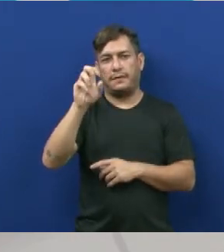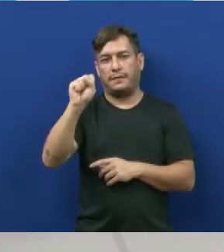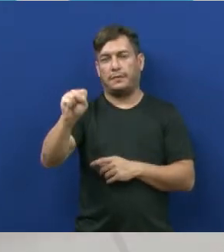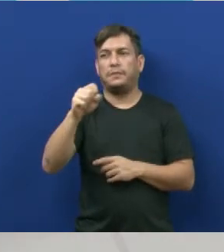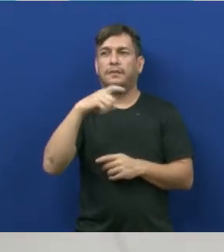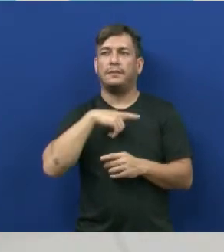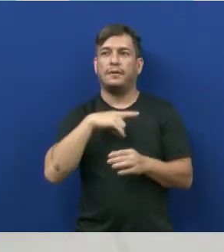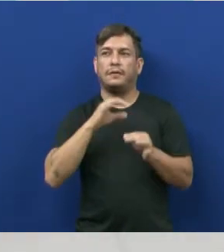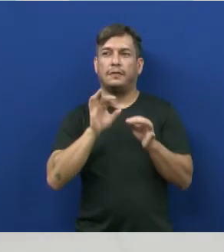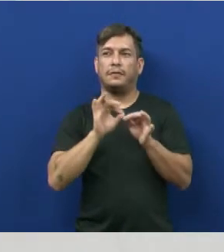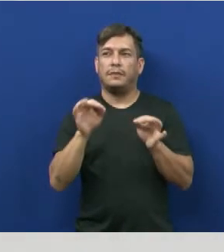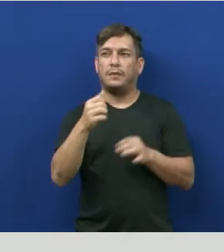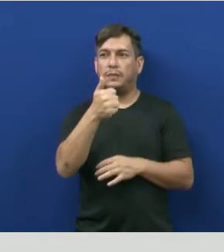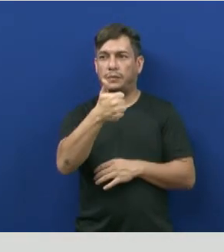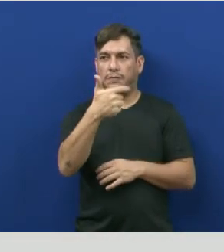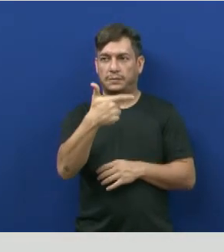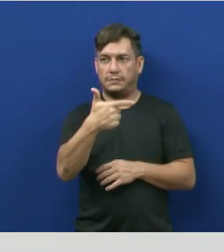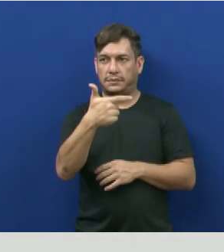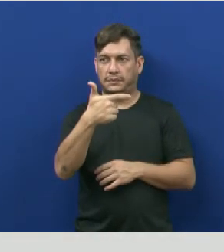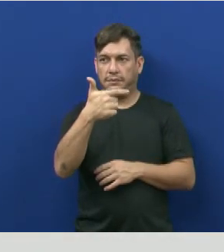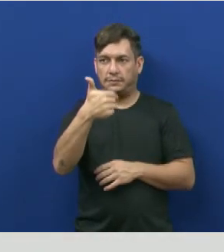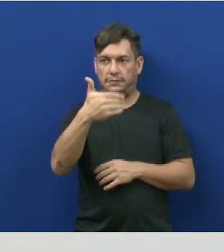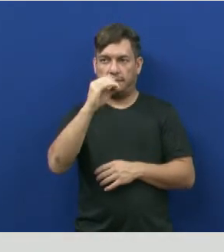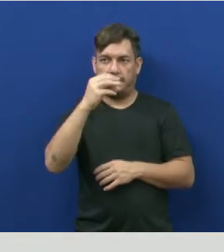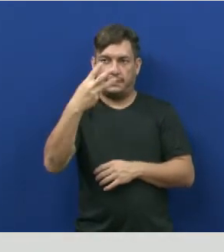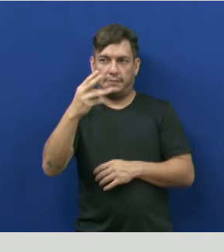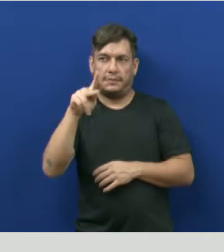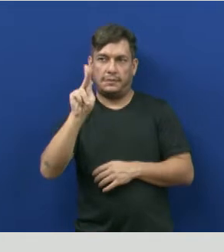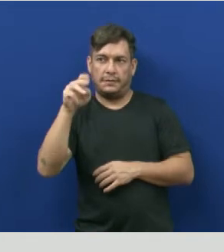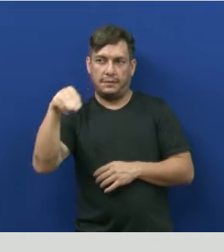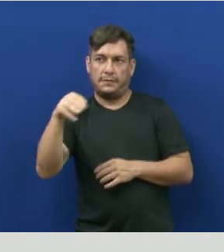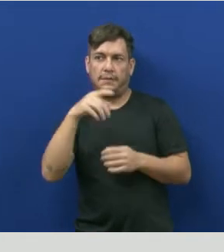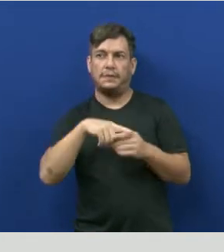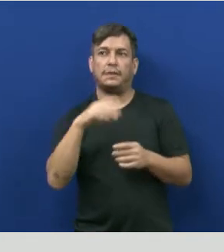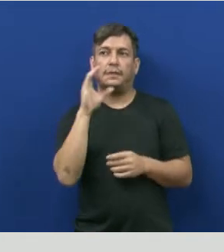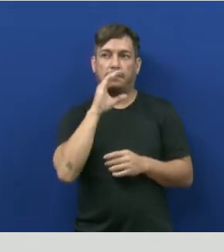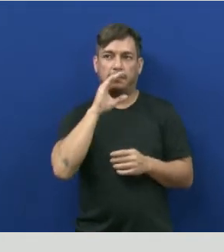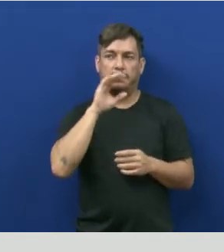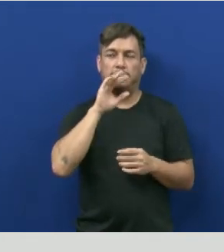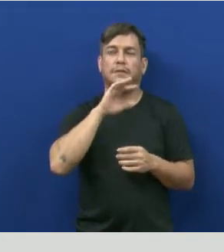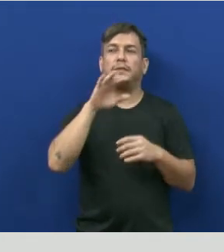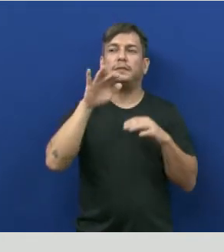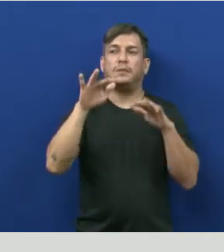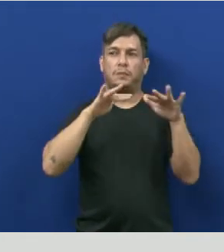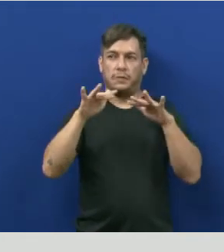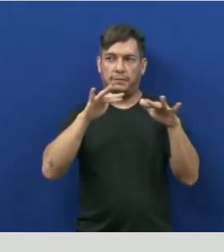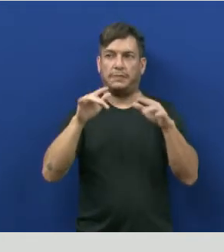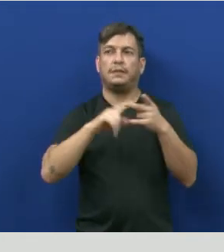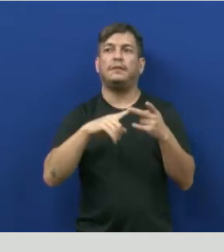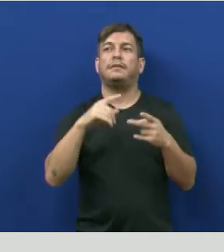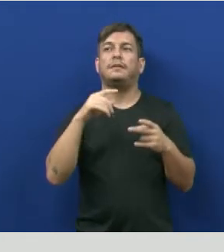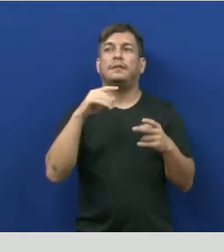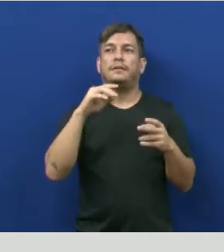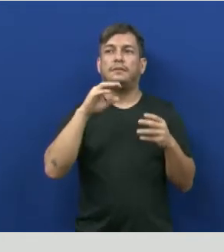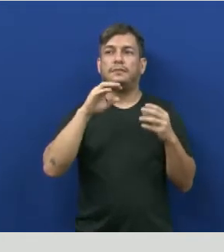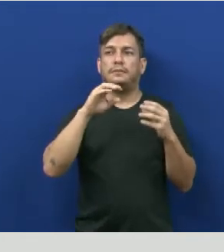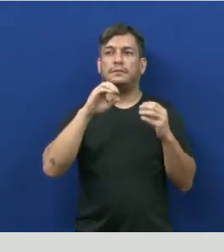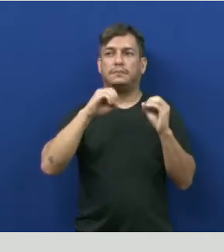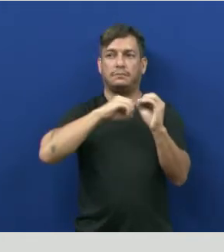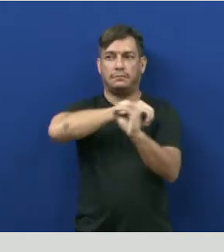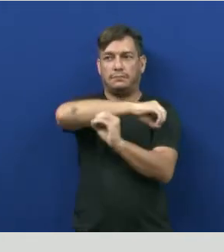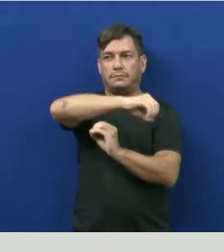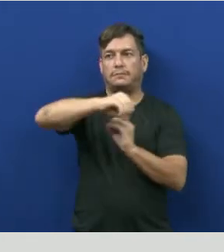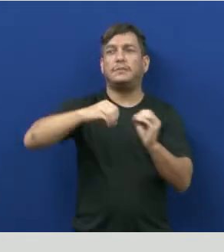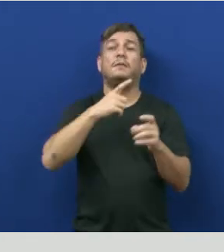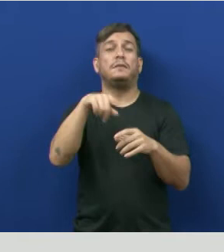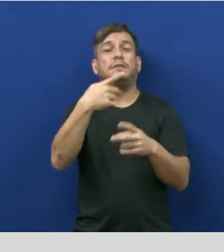Diâmetro, 12.103 quilômetros, a velocidade da rotação, translação, várias coisas aí, vocês percebem